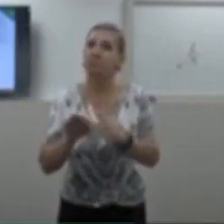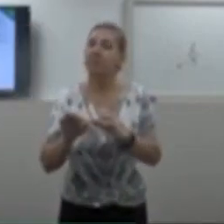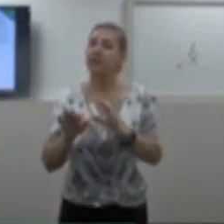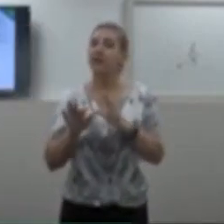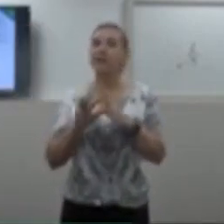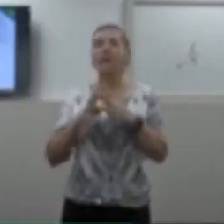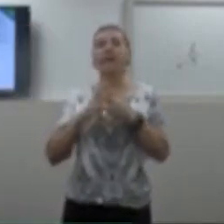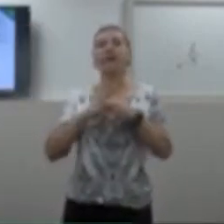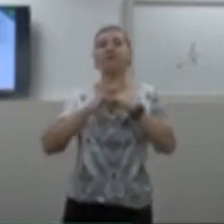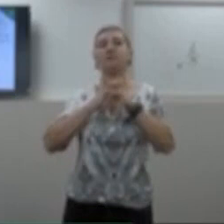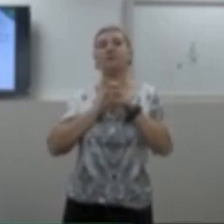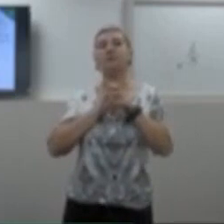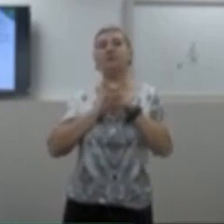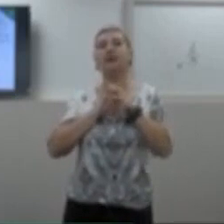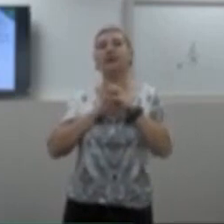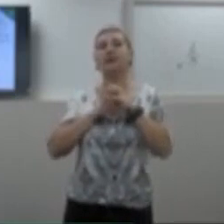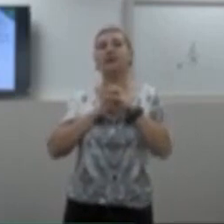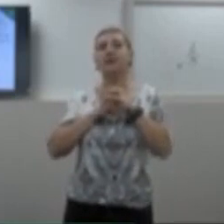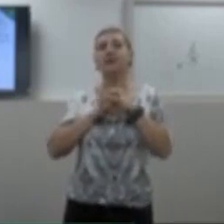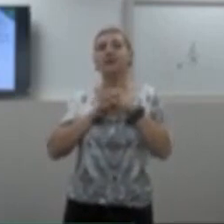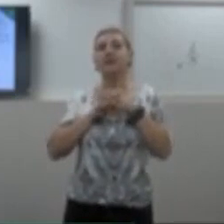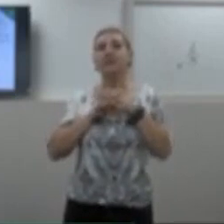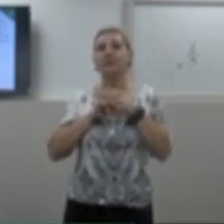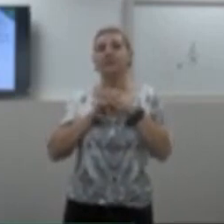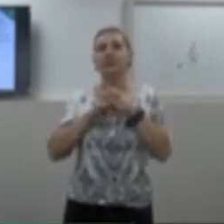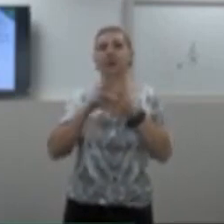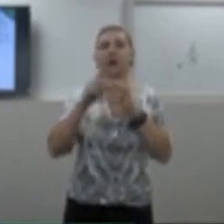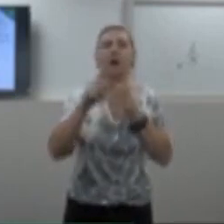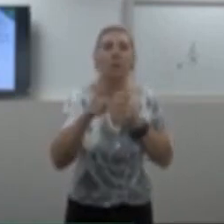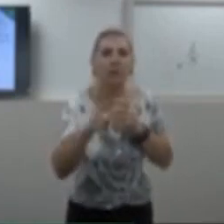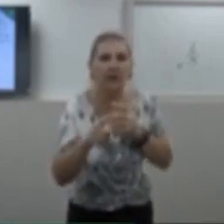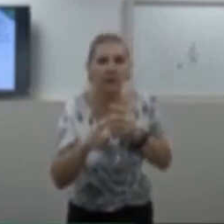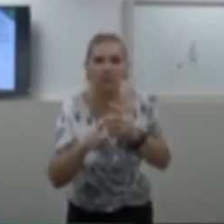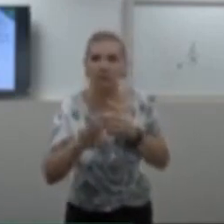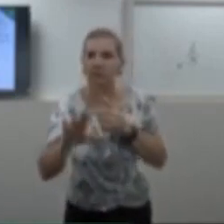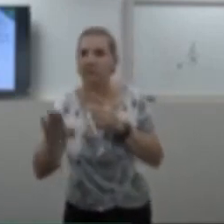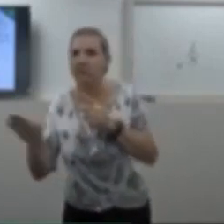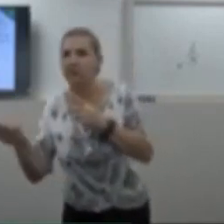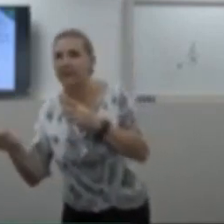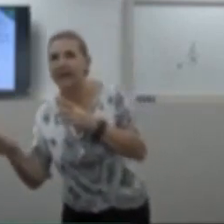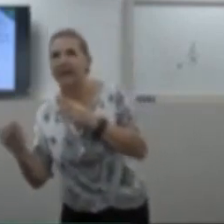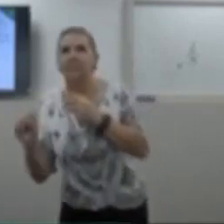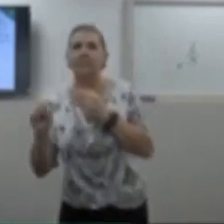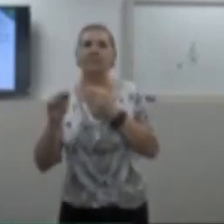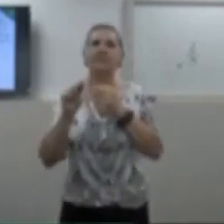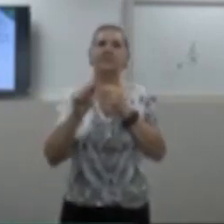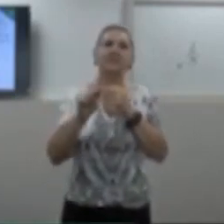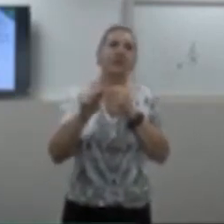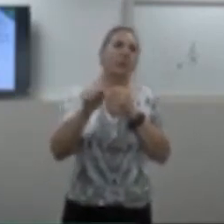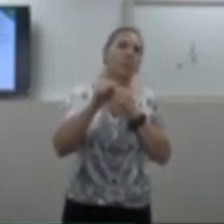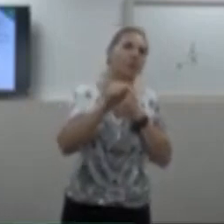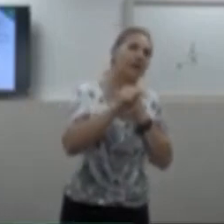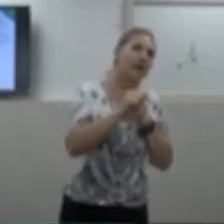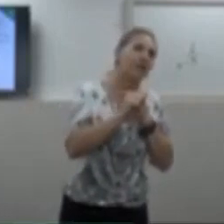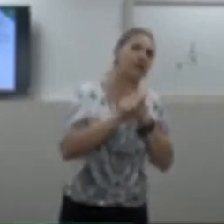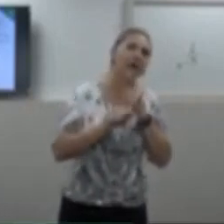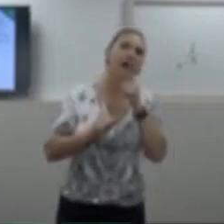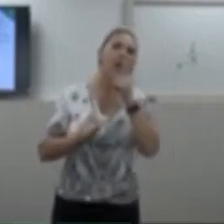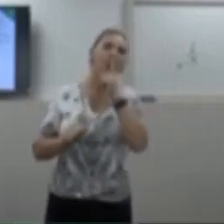Quíntuplos. Olha os multiplicativos. 1/5, fracionário.